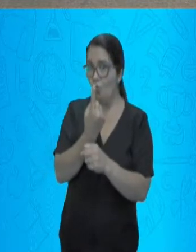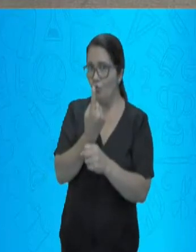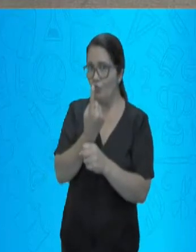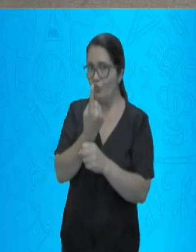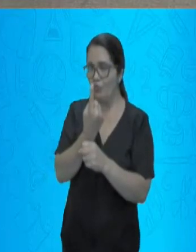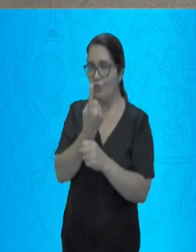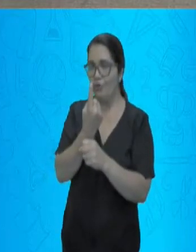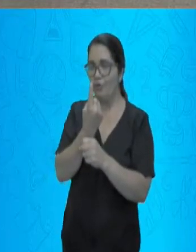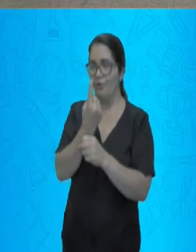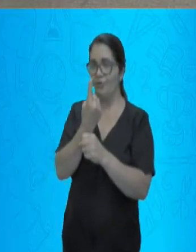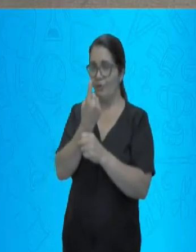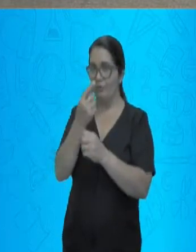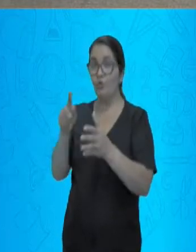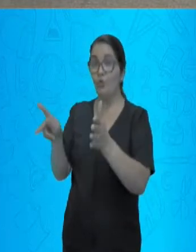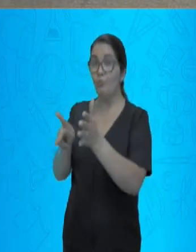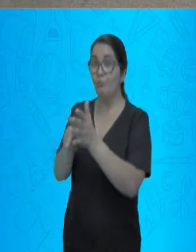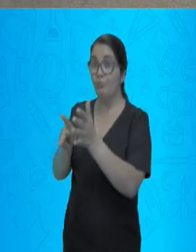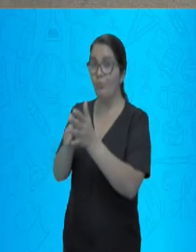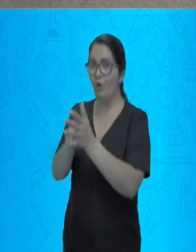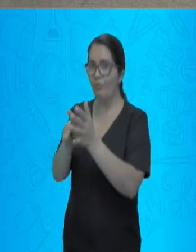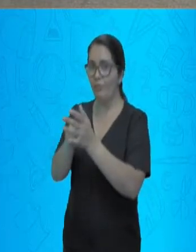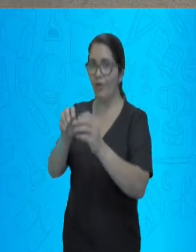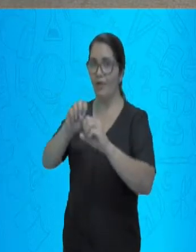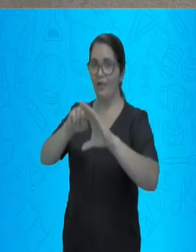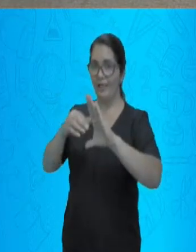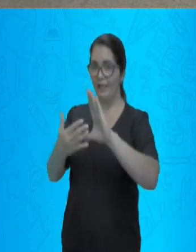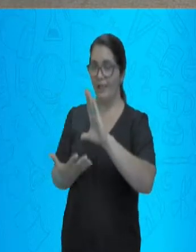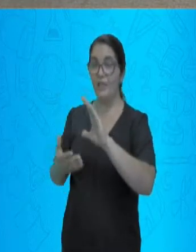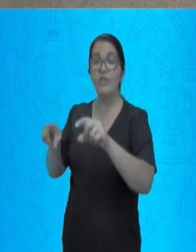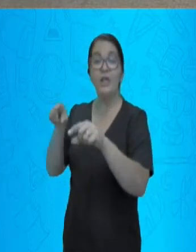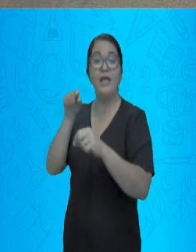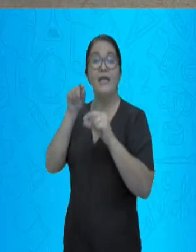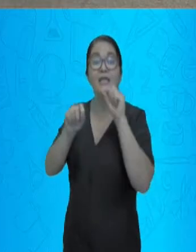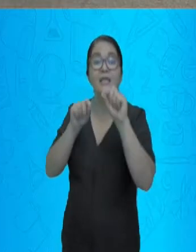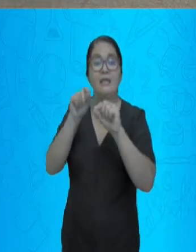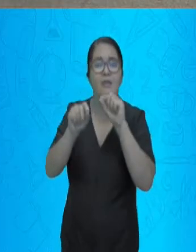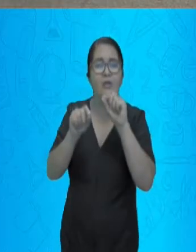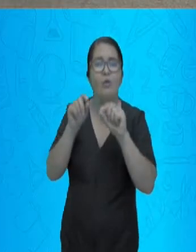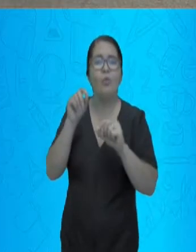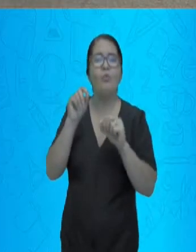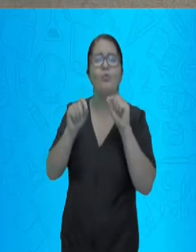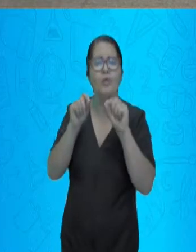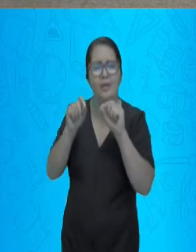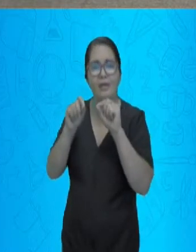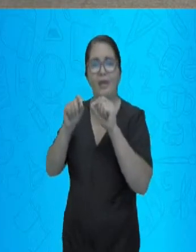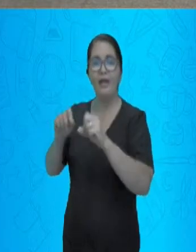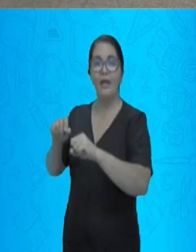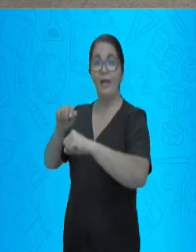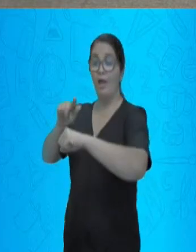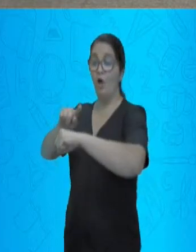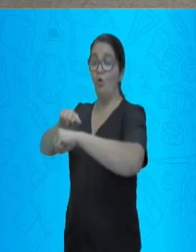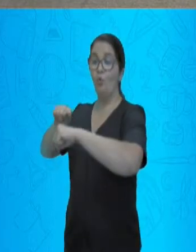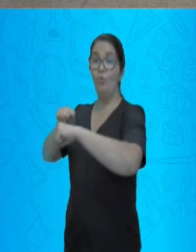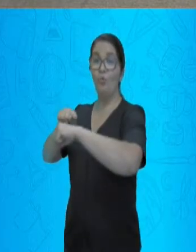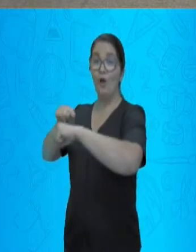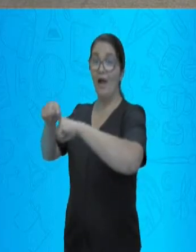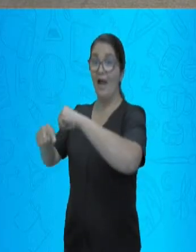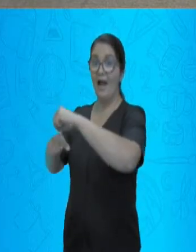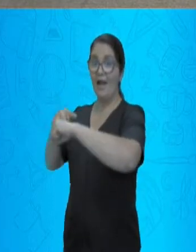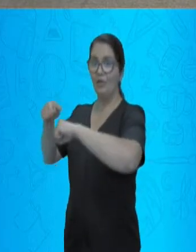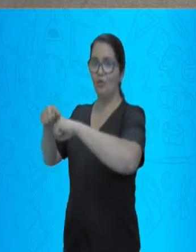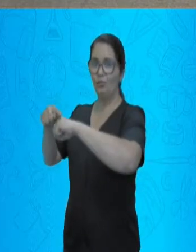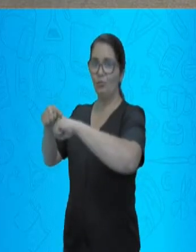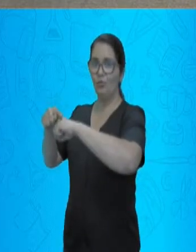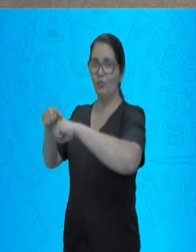único tipo de átomo de elemento químico. A substância